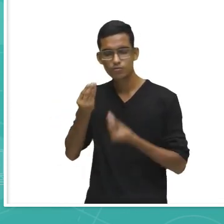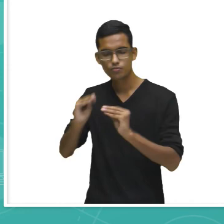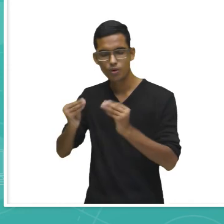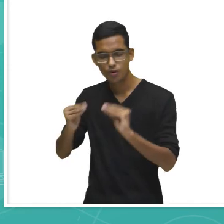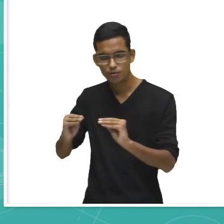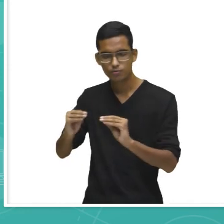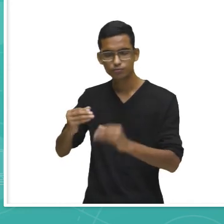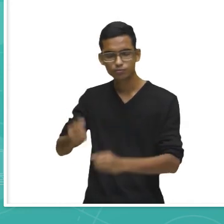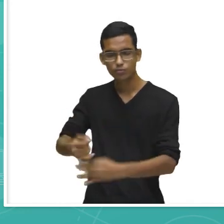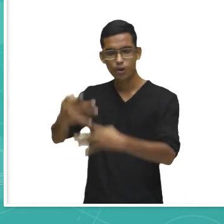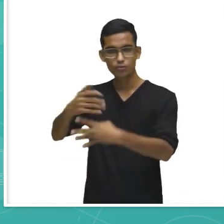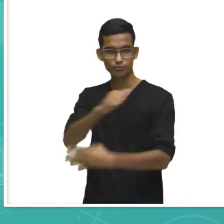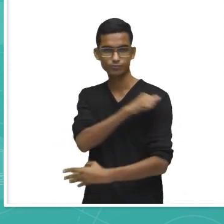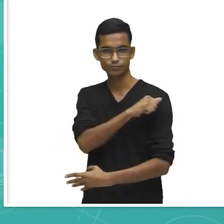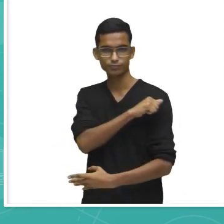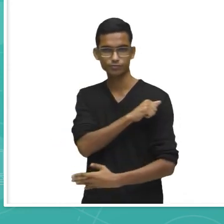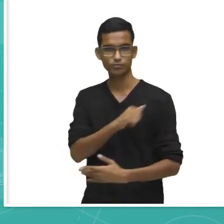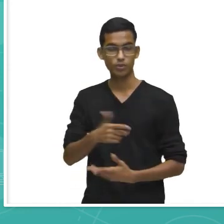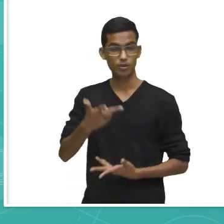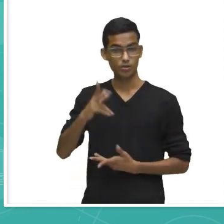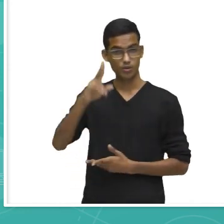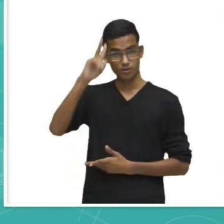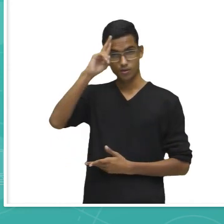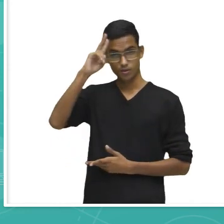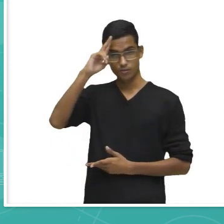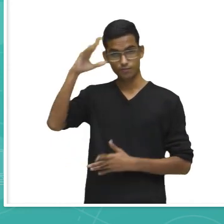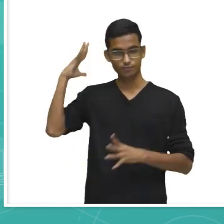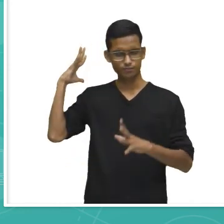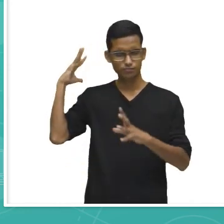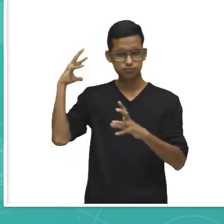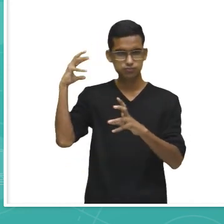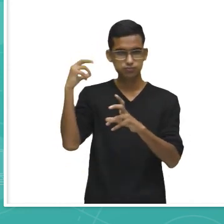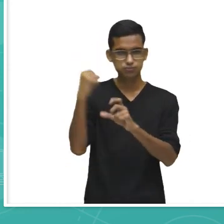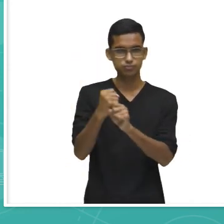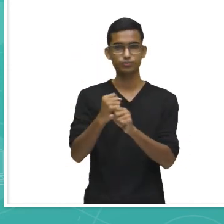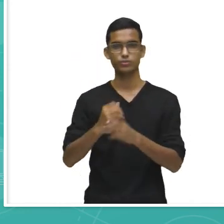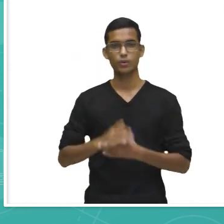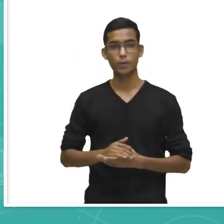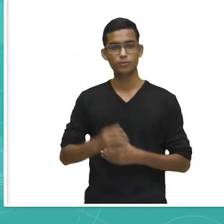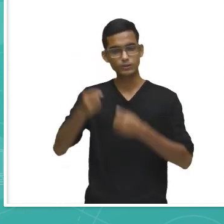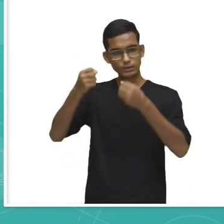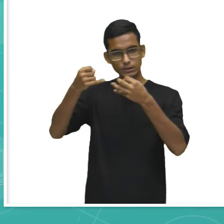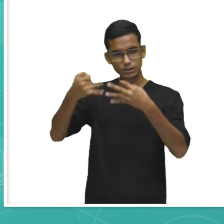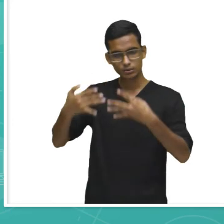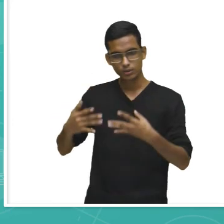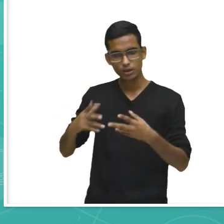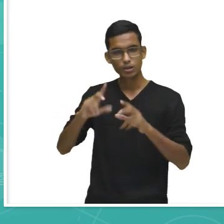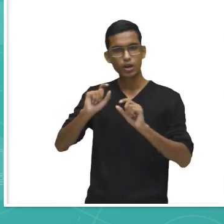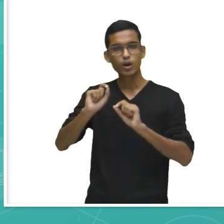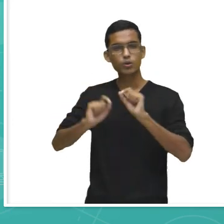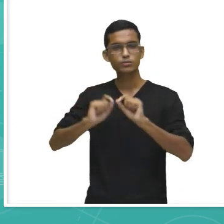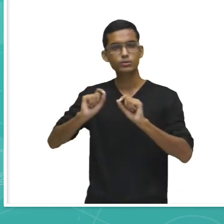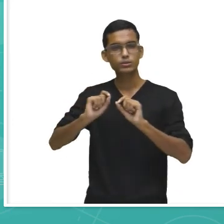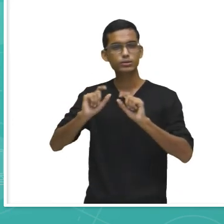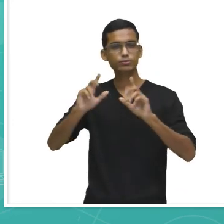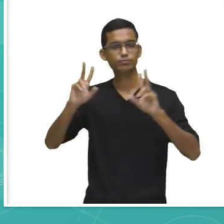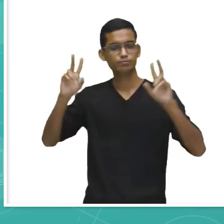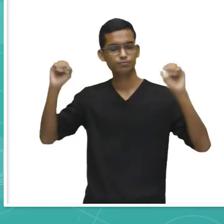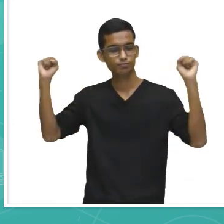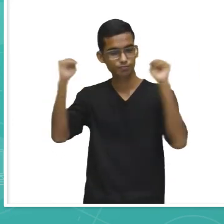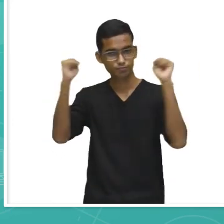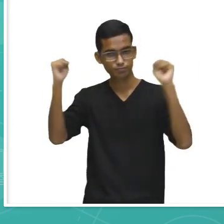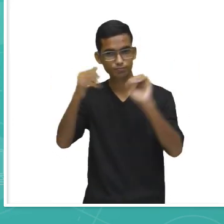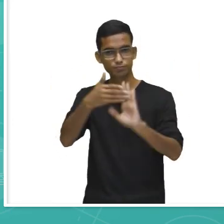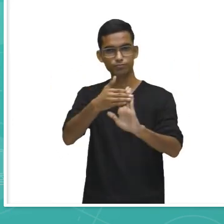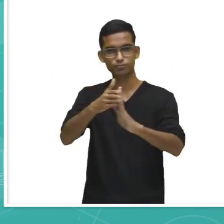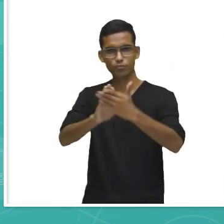vamos relembrar o que foi que eu pedi a vocês. Então lá eu expliquei para vocês o que era ginástica laboral e bem no